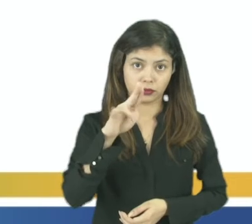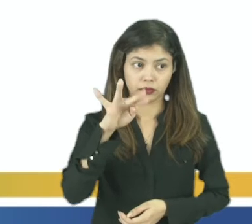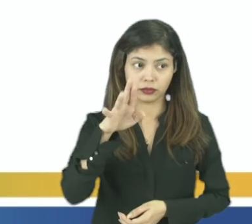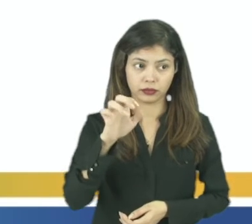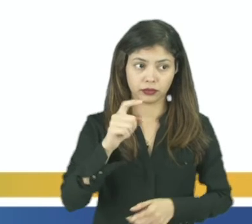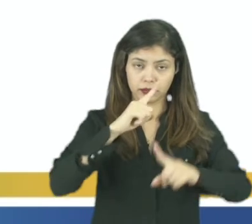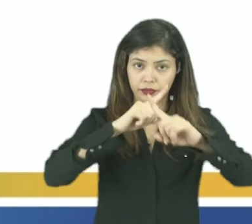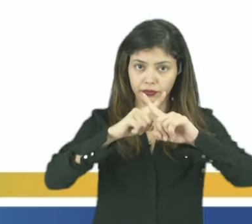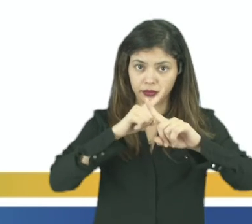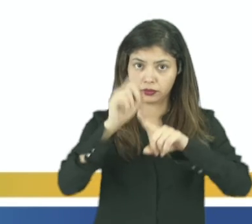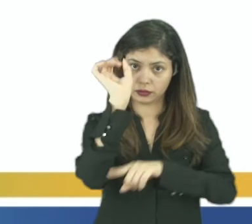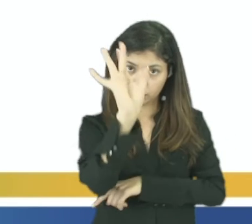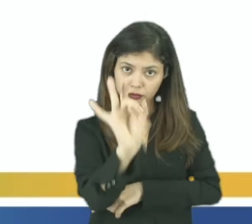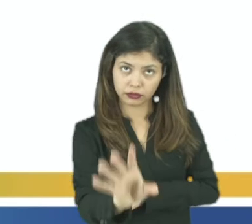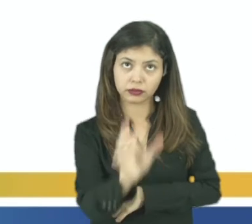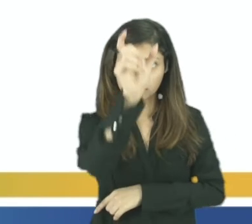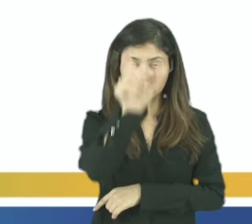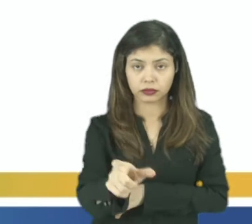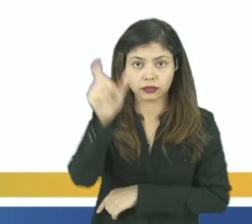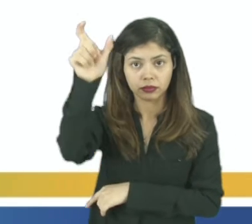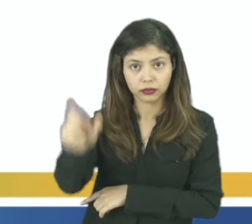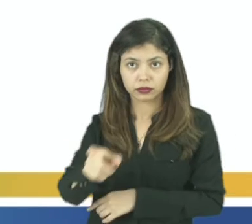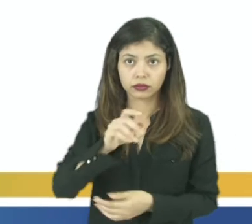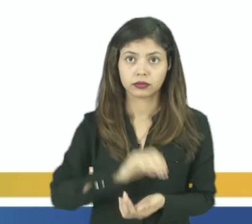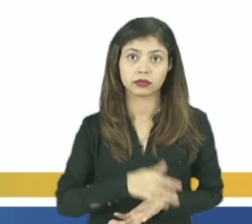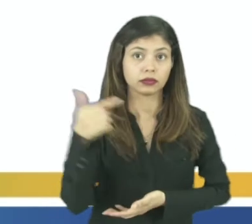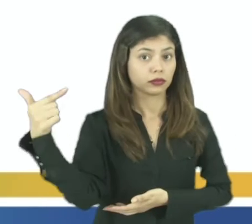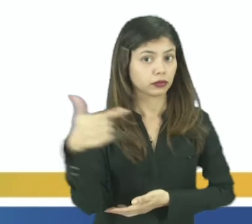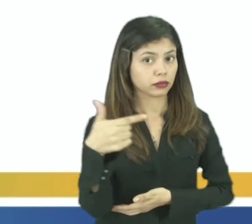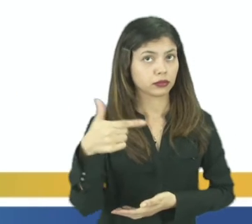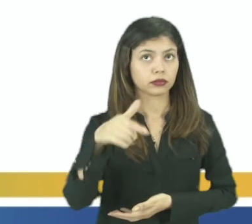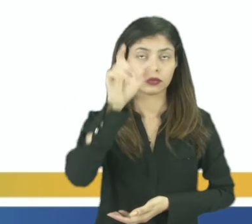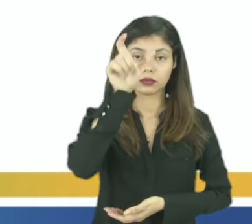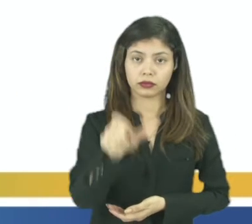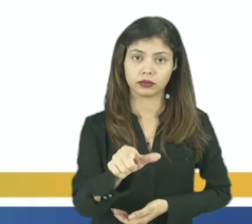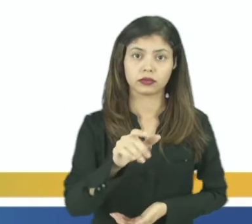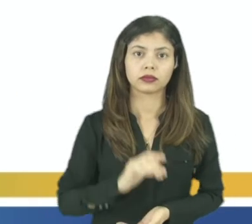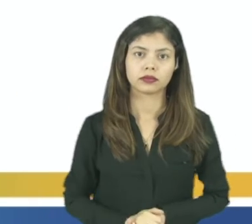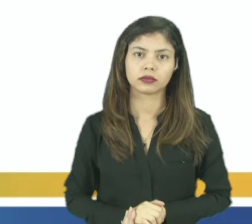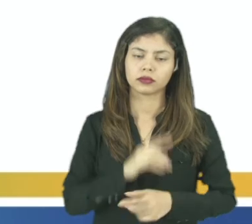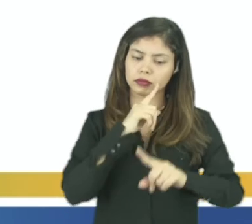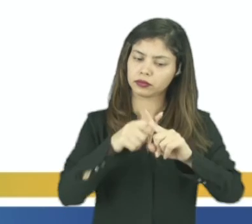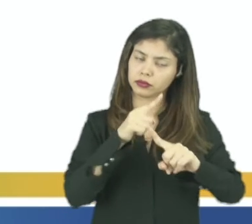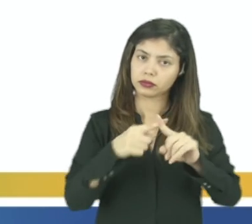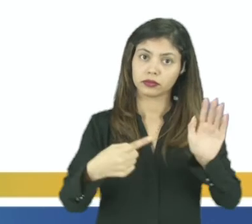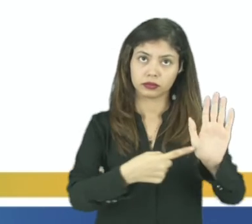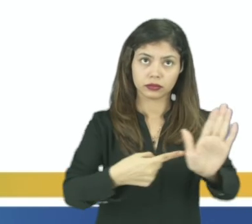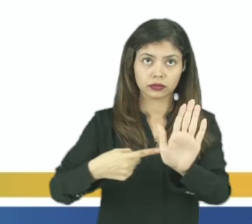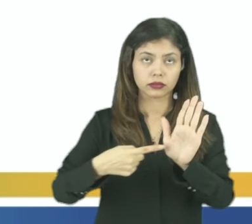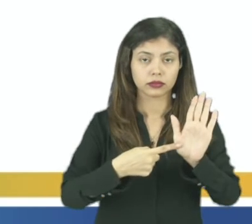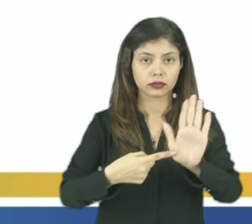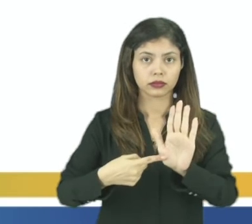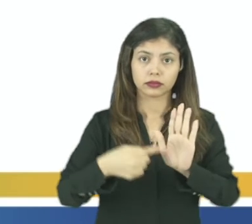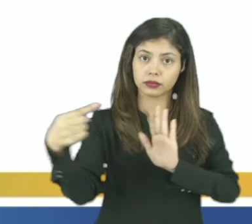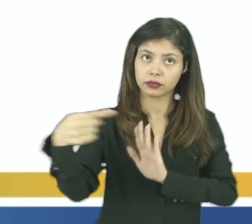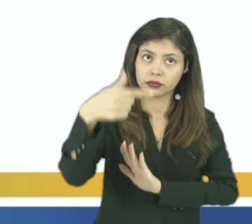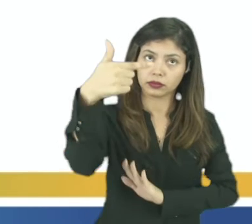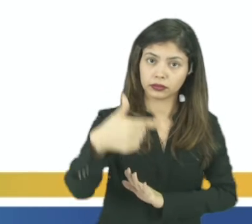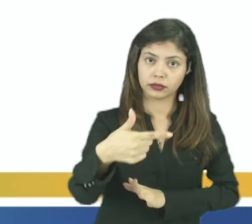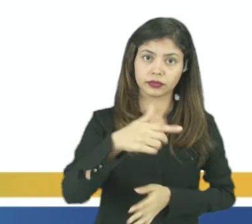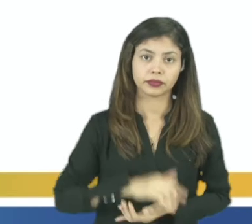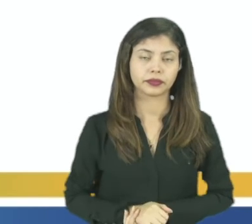vamos multiplicar cada coluna. Então, na segunda coluna, nós estamos multiplicando, como está indicado aí, por menos